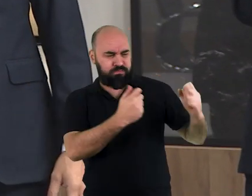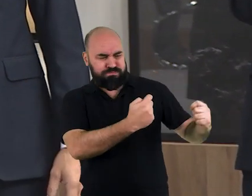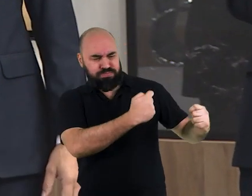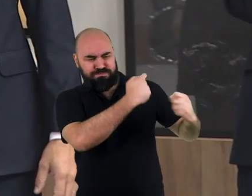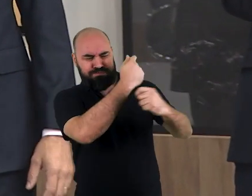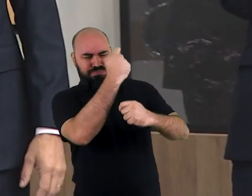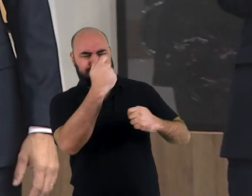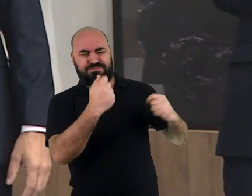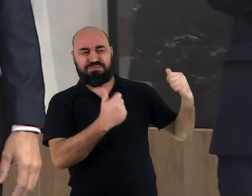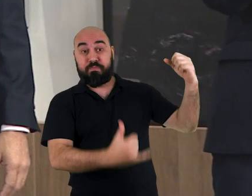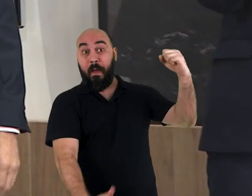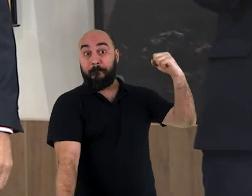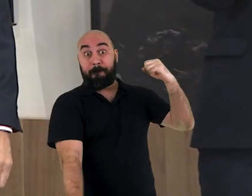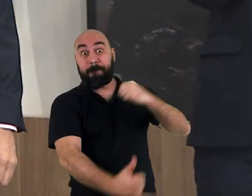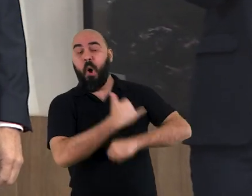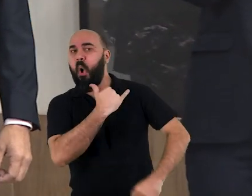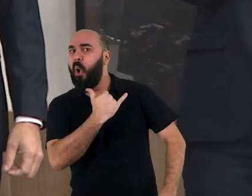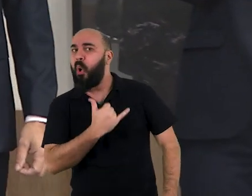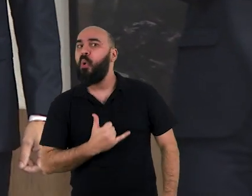uma